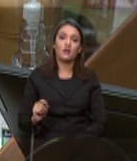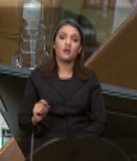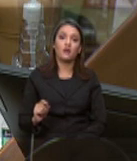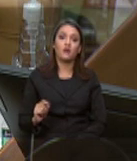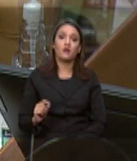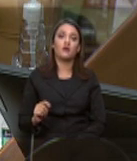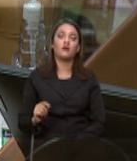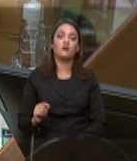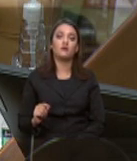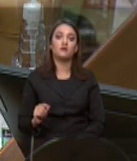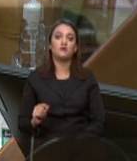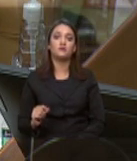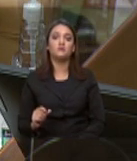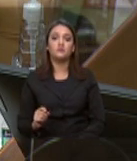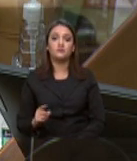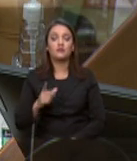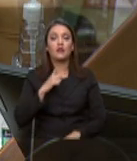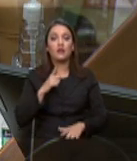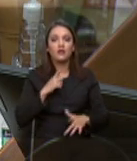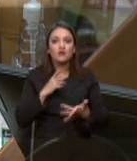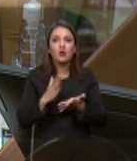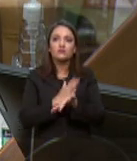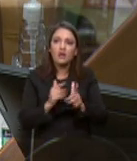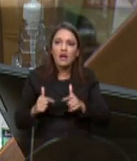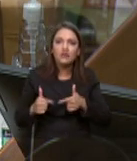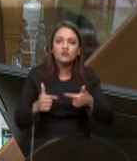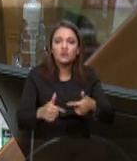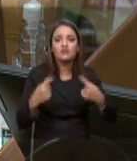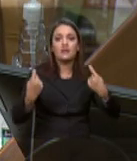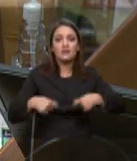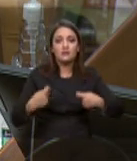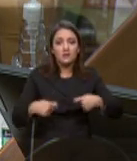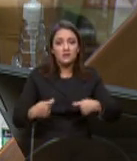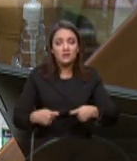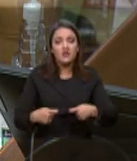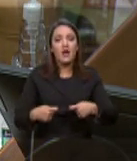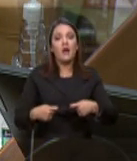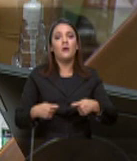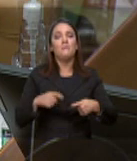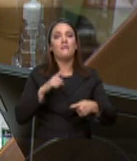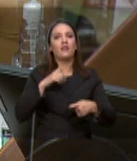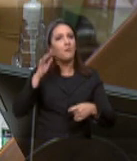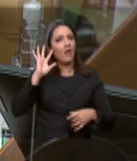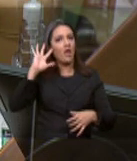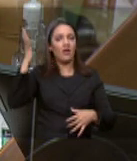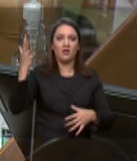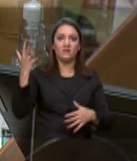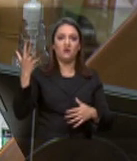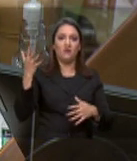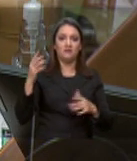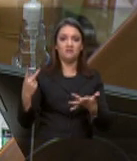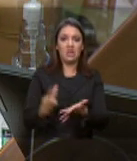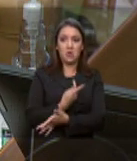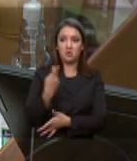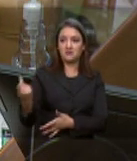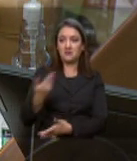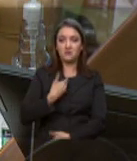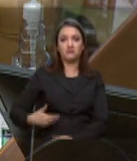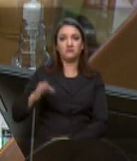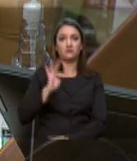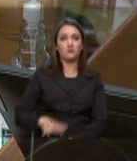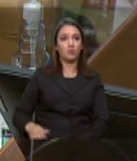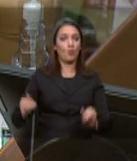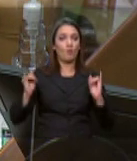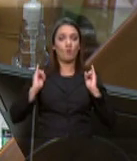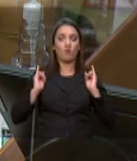provimento, ADPF 760 de provimento de medidas e necessárias para se superar relatoria o estado da ministra Carmen de Lúcia. Inércia ou de insuficiência,